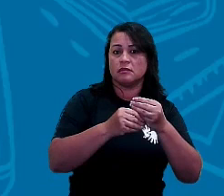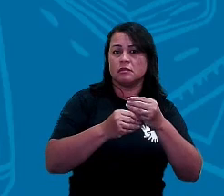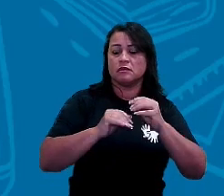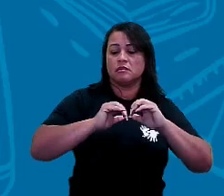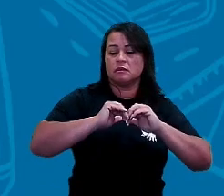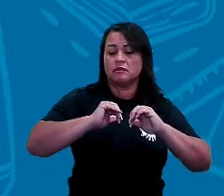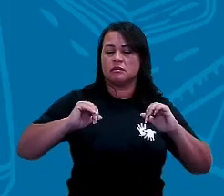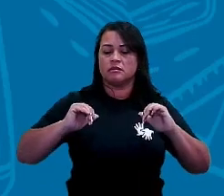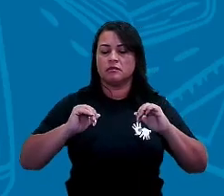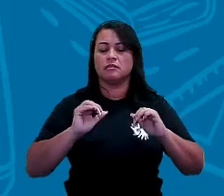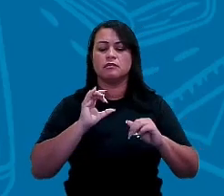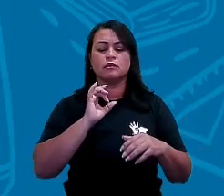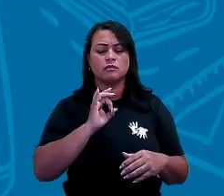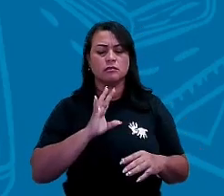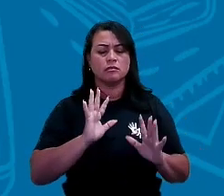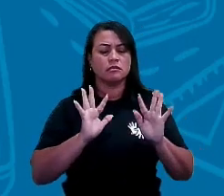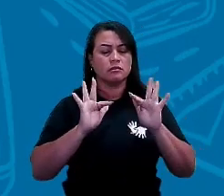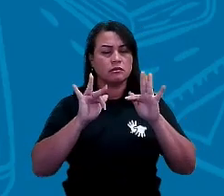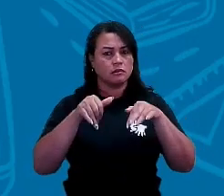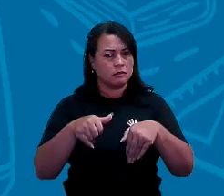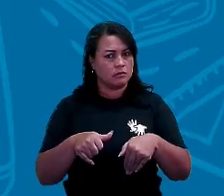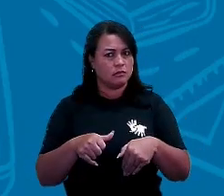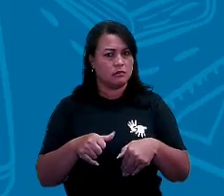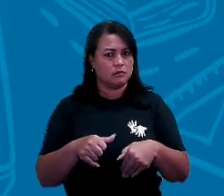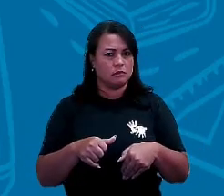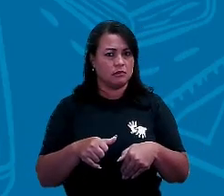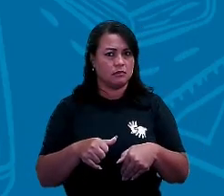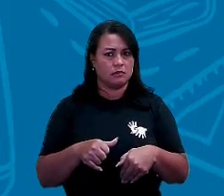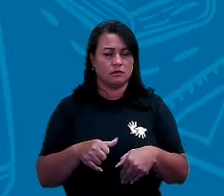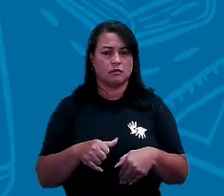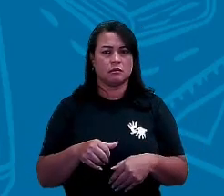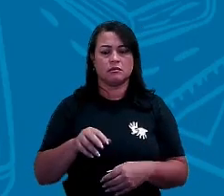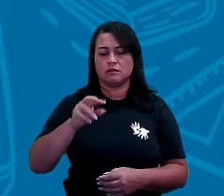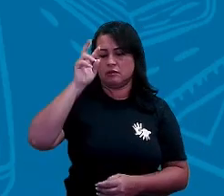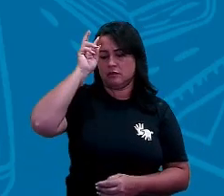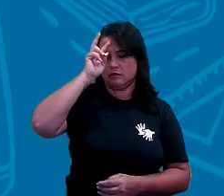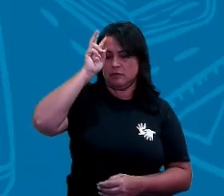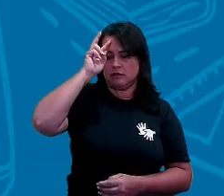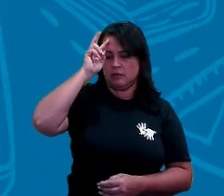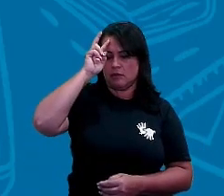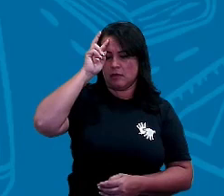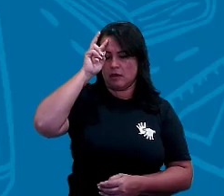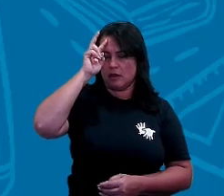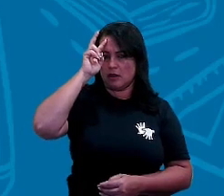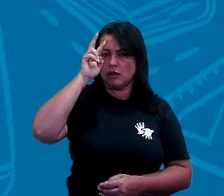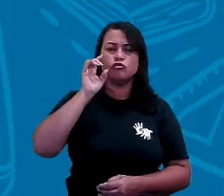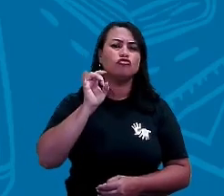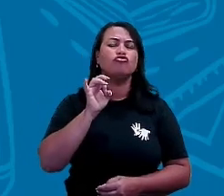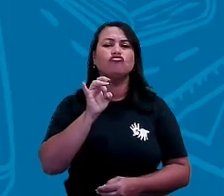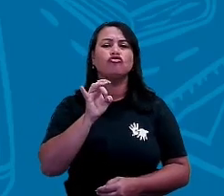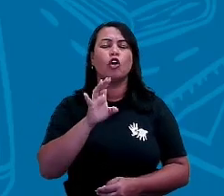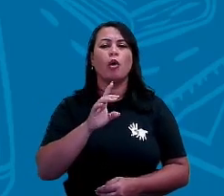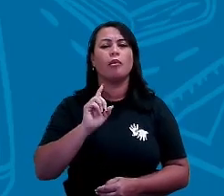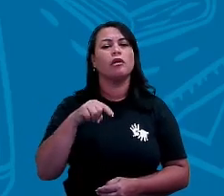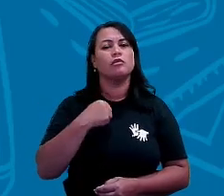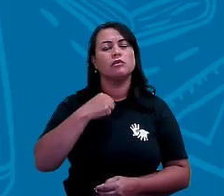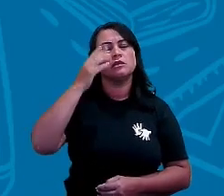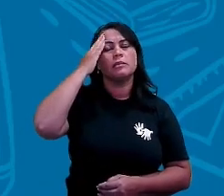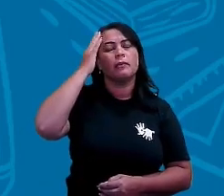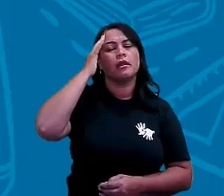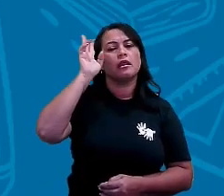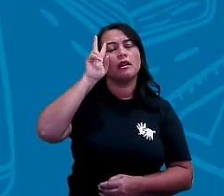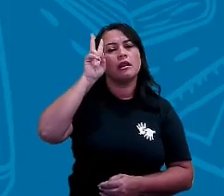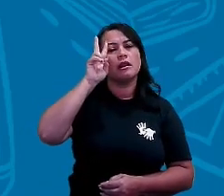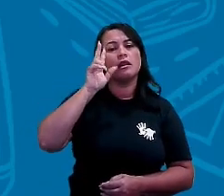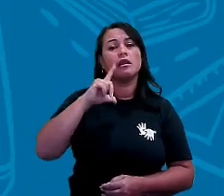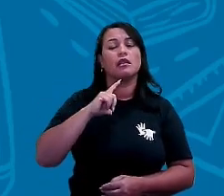certo? E só para a gente terminar o nosso relembrar aqui, eu vou só trazer para vocês uma coisa que a gente precisa sempre estar